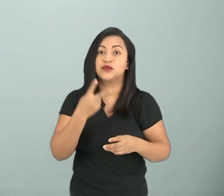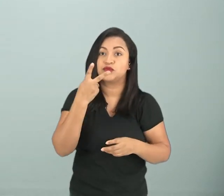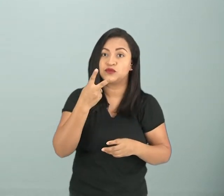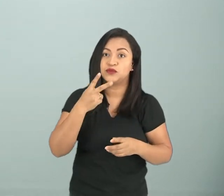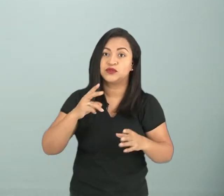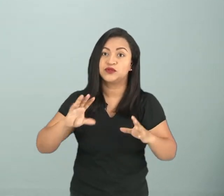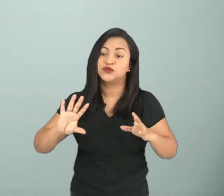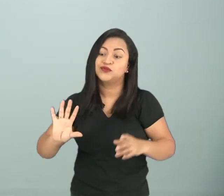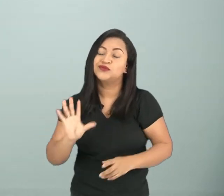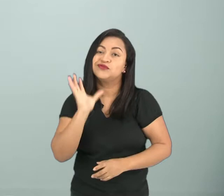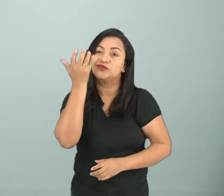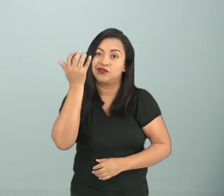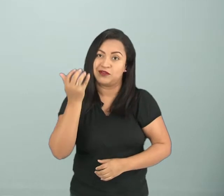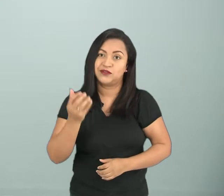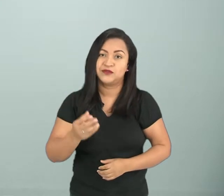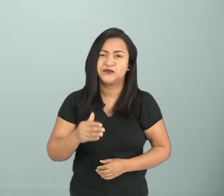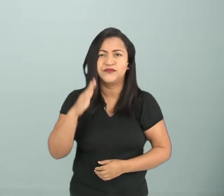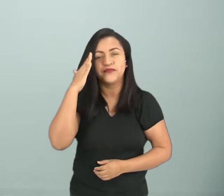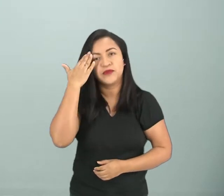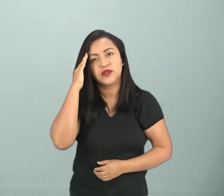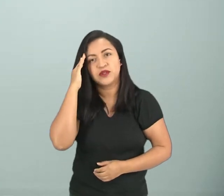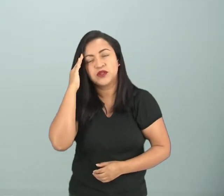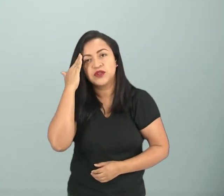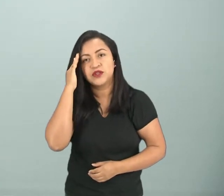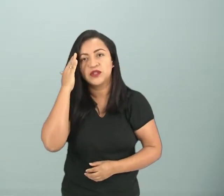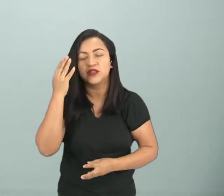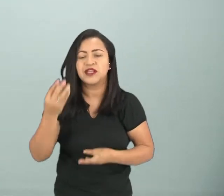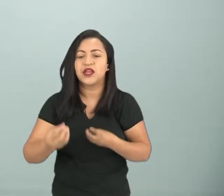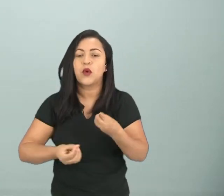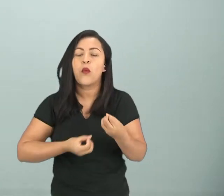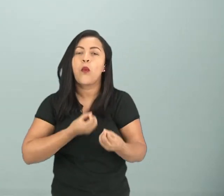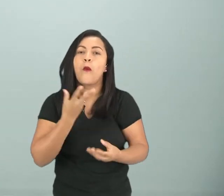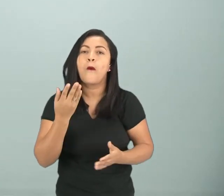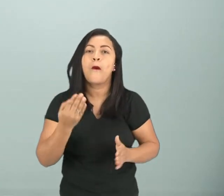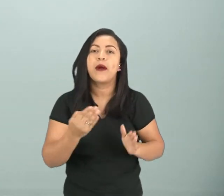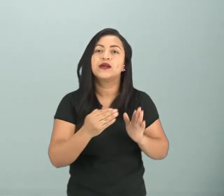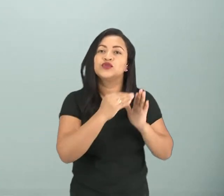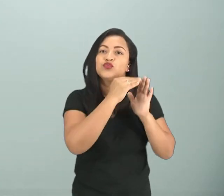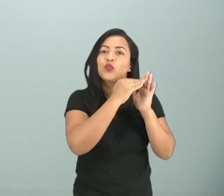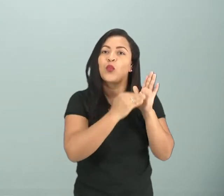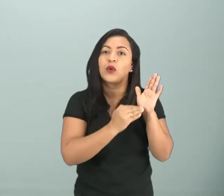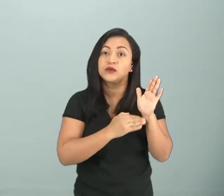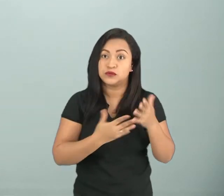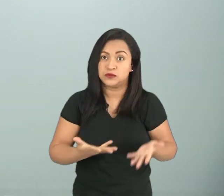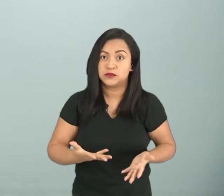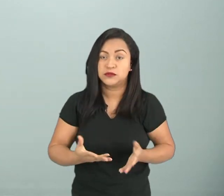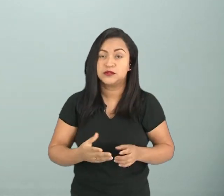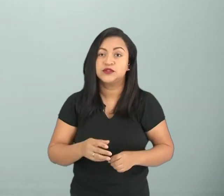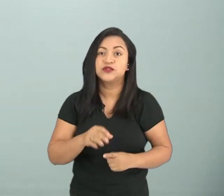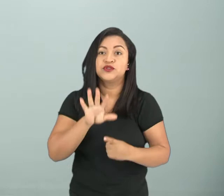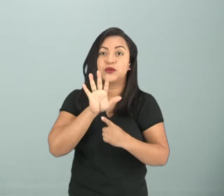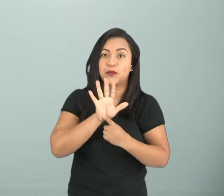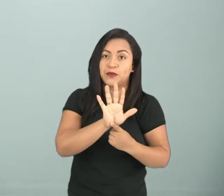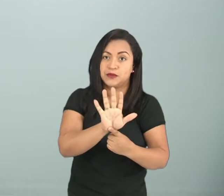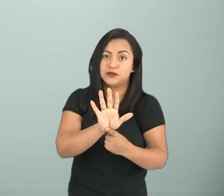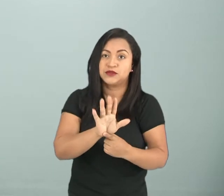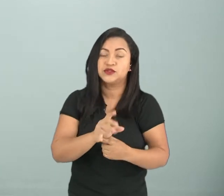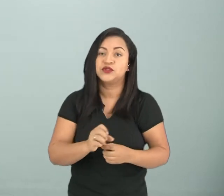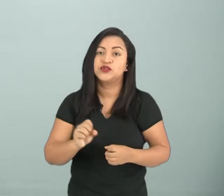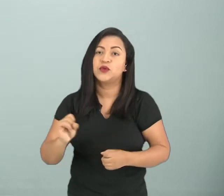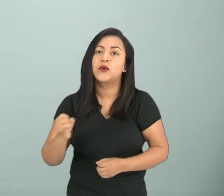duas reações, entender quais são as substâncias que estão envolvidas ali e qual a importância de cada uma